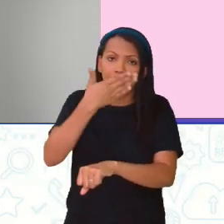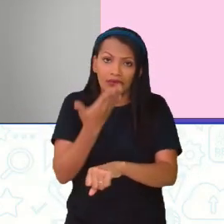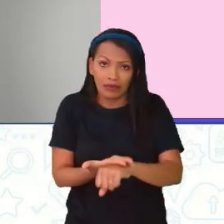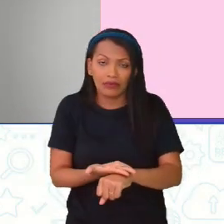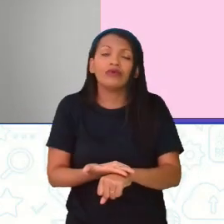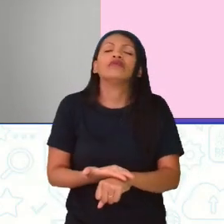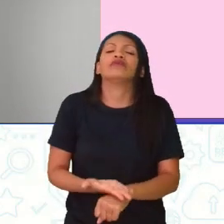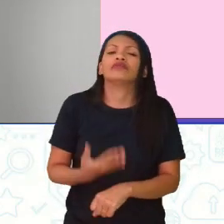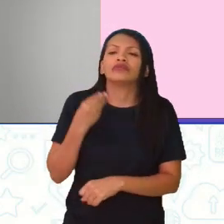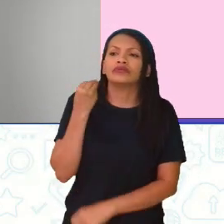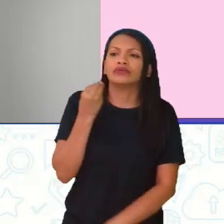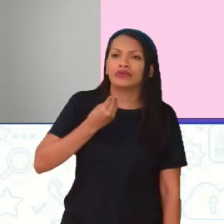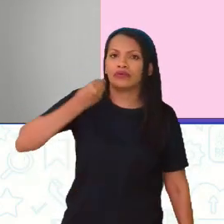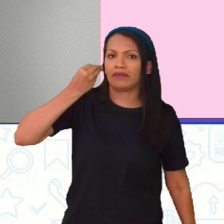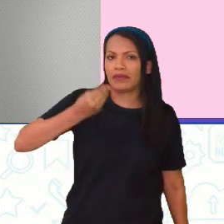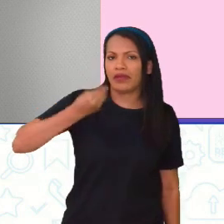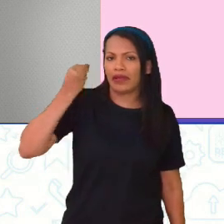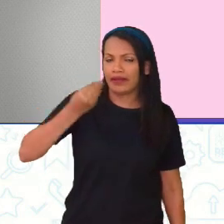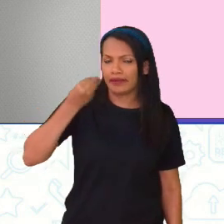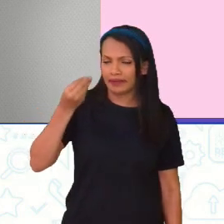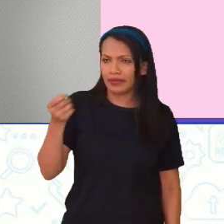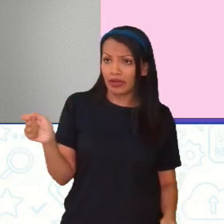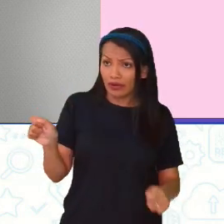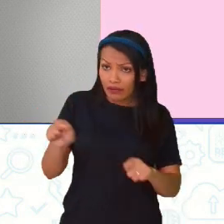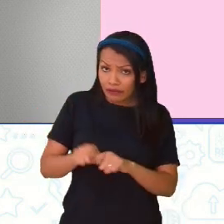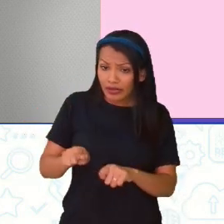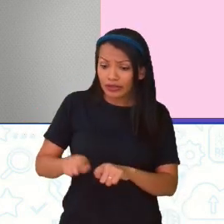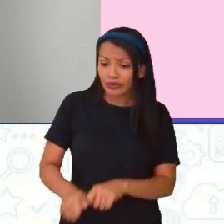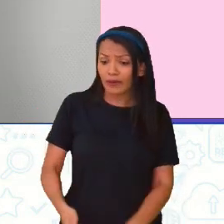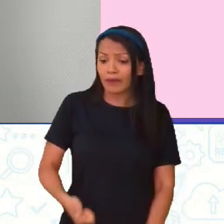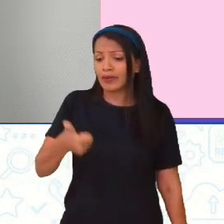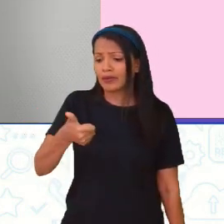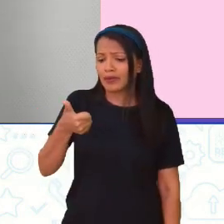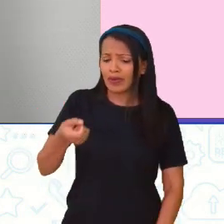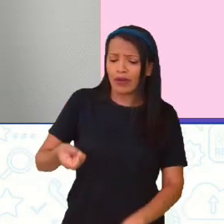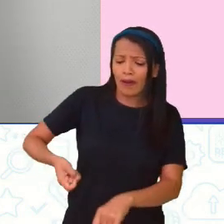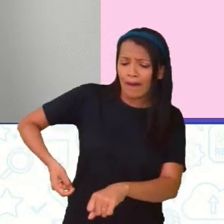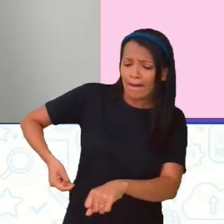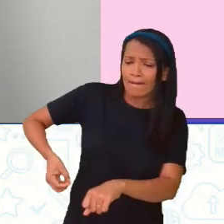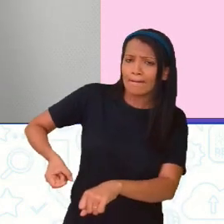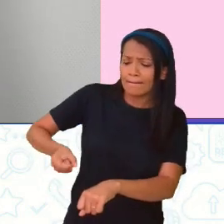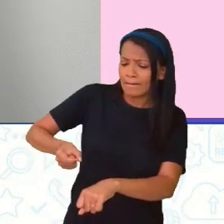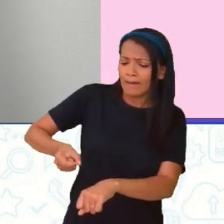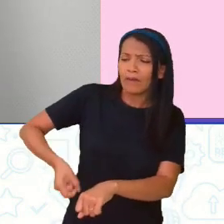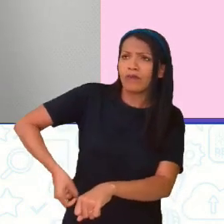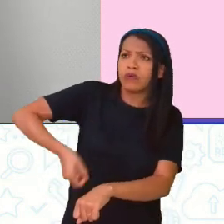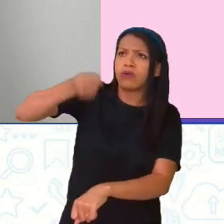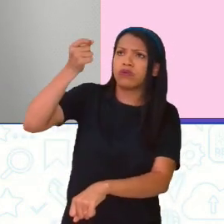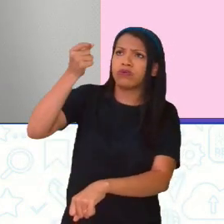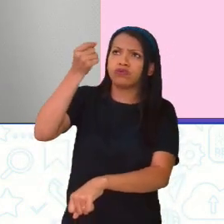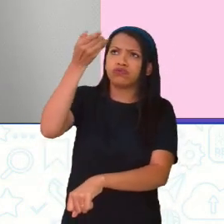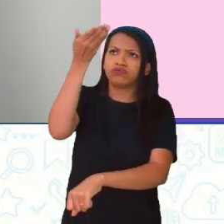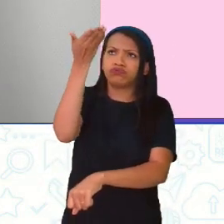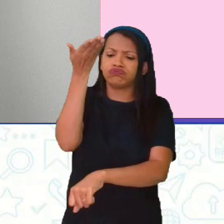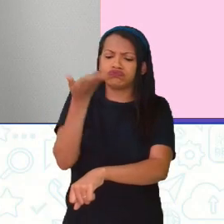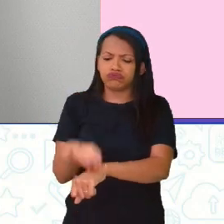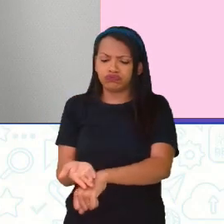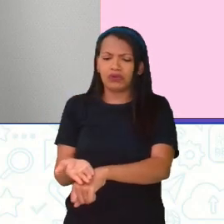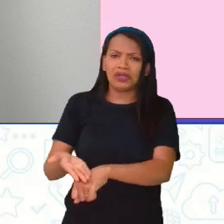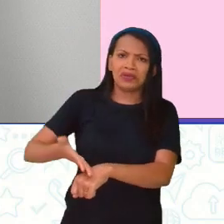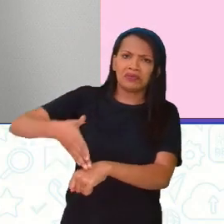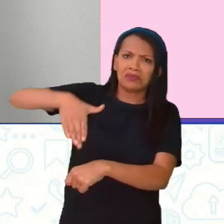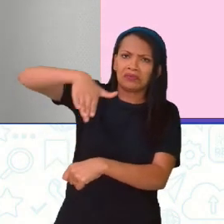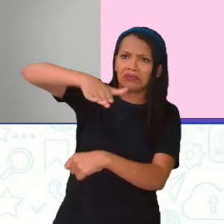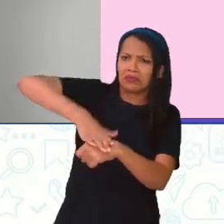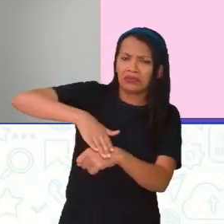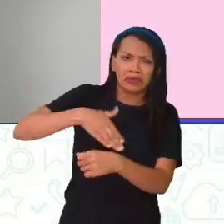experimento aleatório é que, feito o primeiro lançamento dessa moeda, e deu cara ou